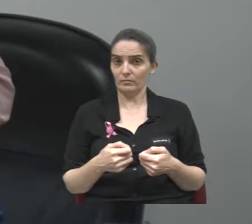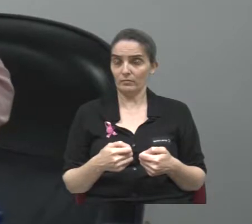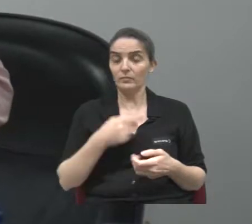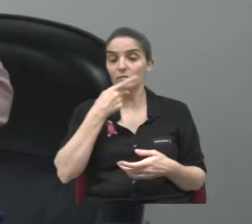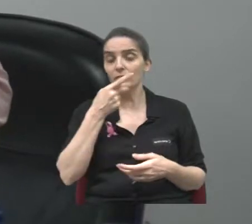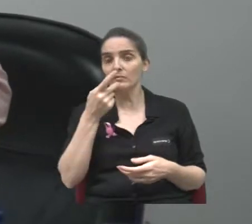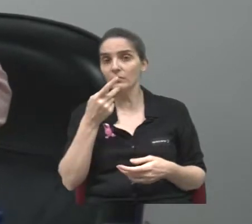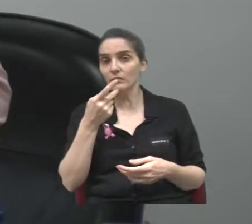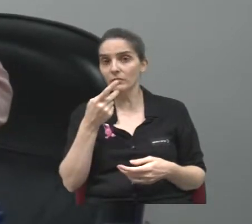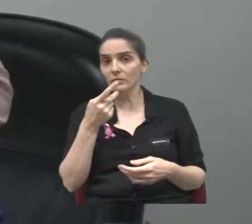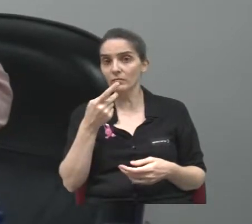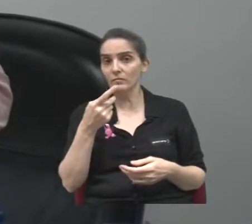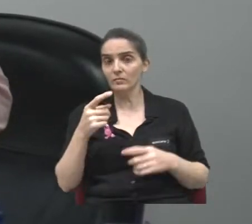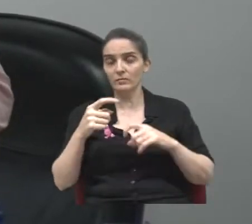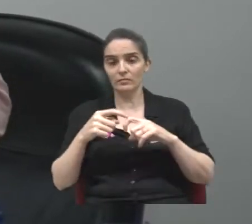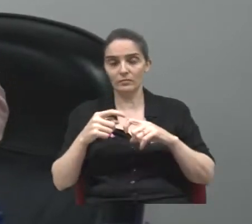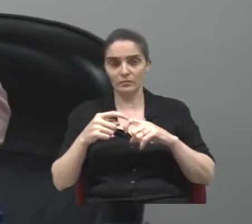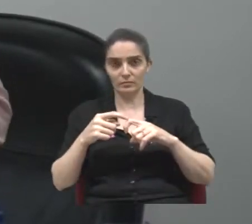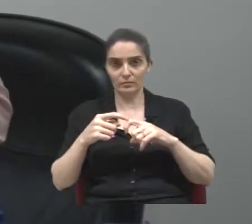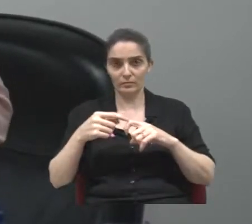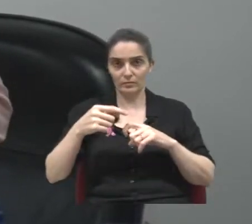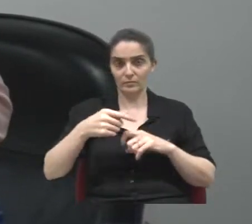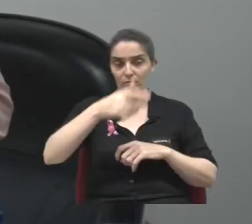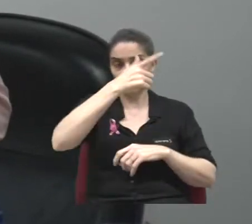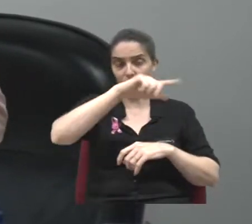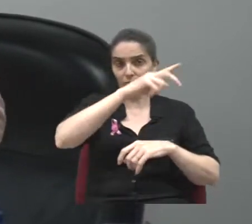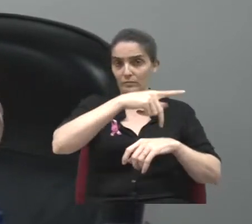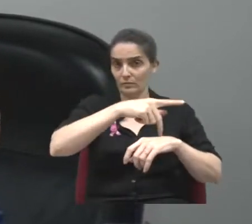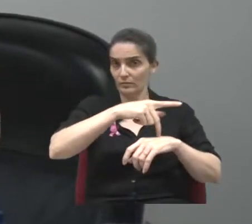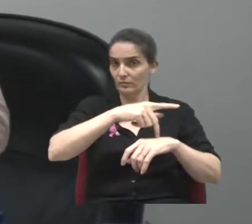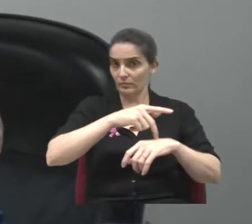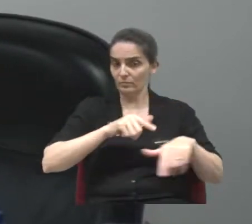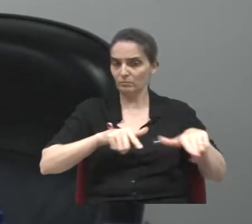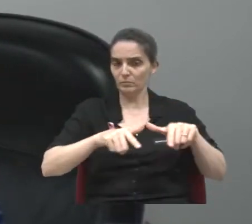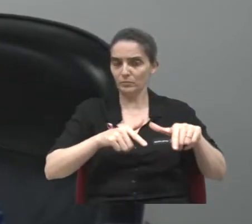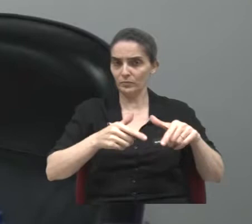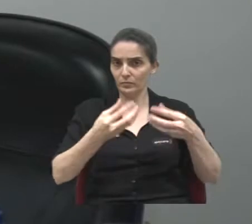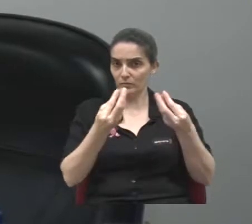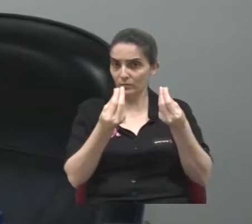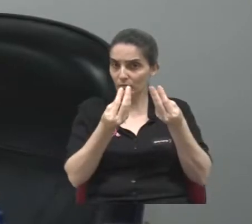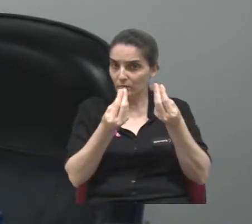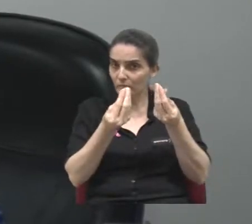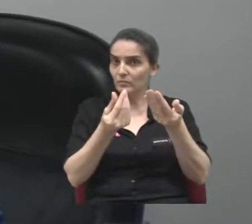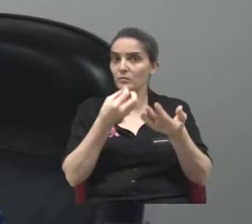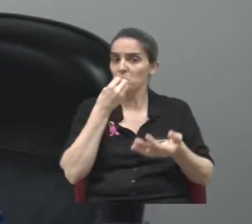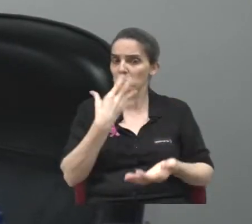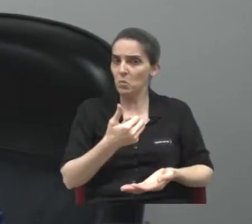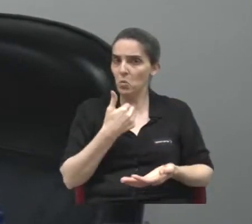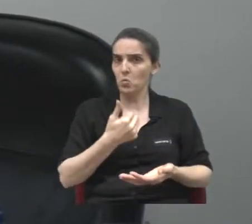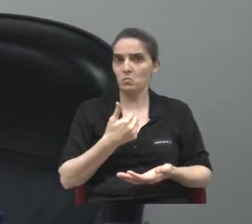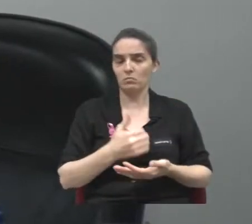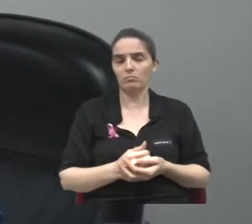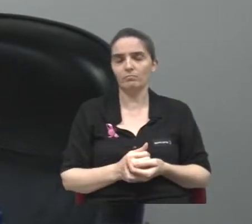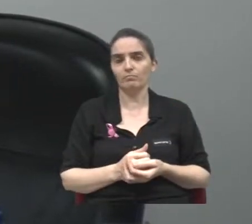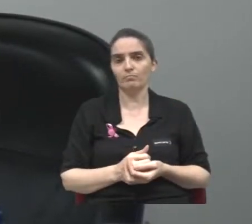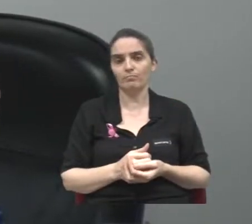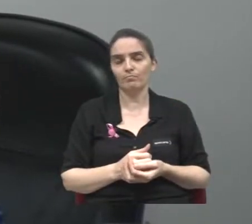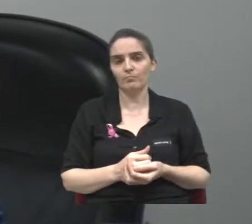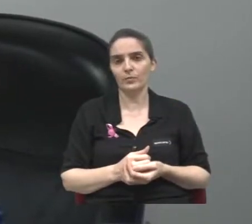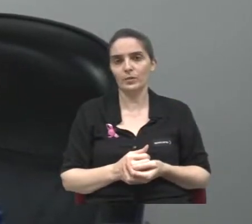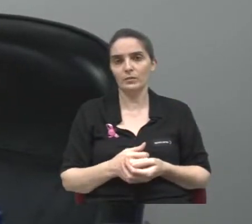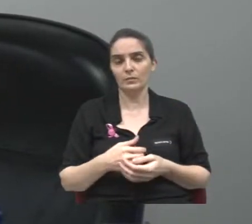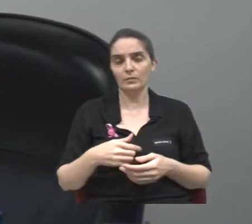na nossa cidade, né? Infelizmente, não foi renovado, eles tiveram que ir embora, e